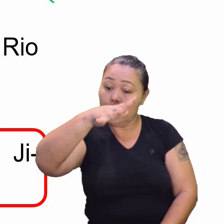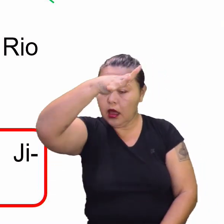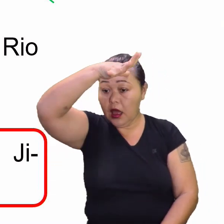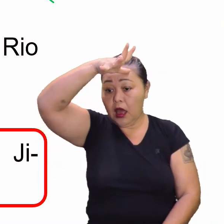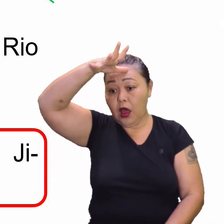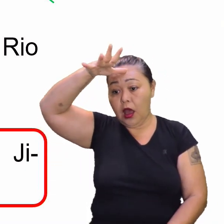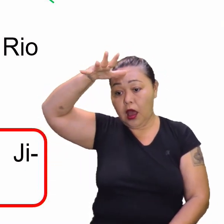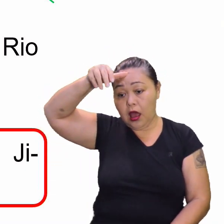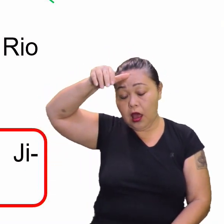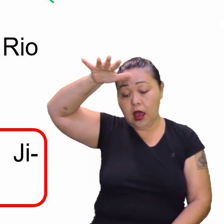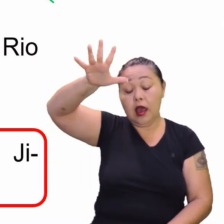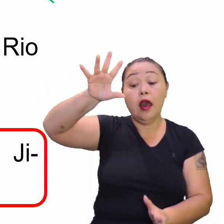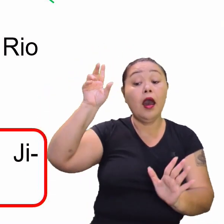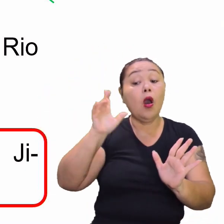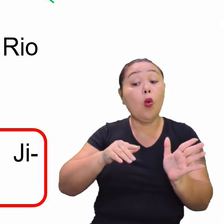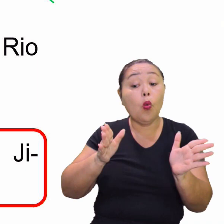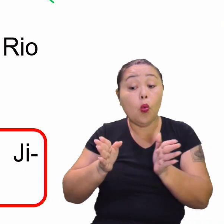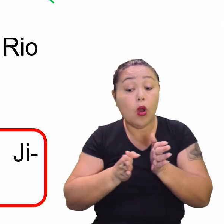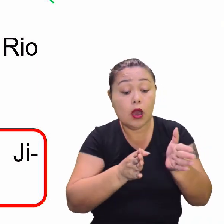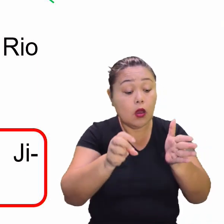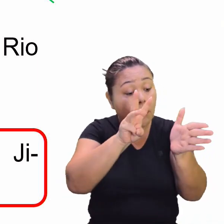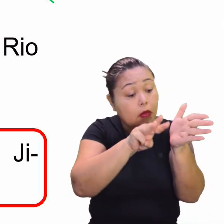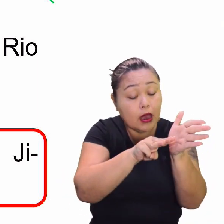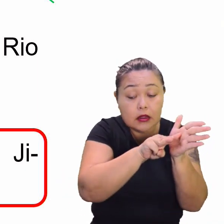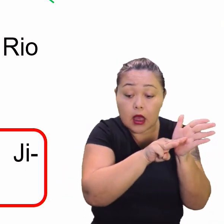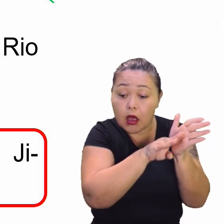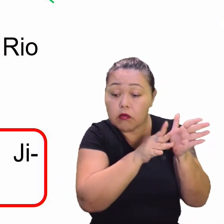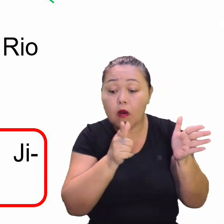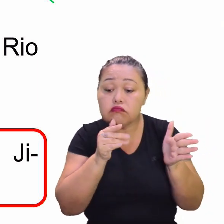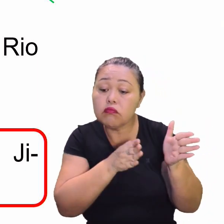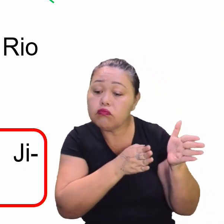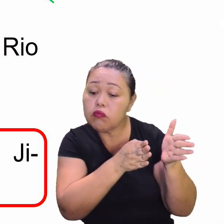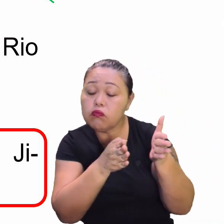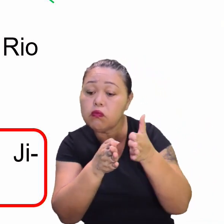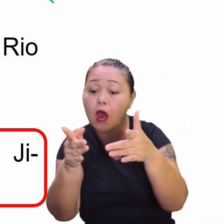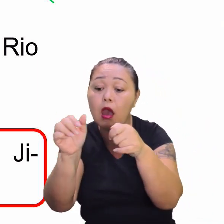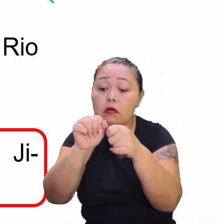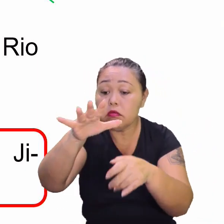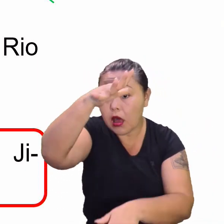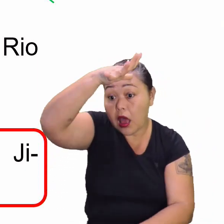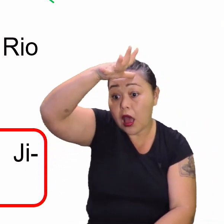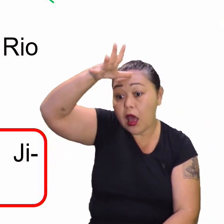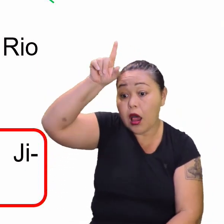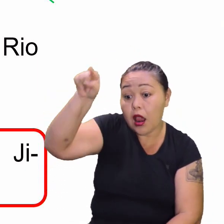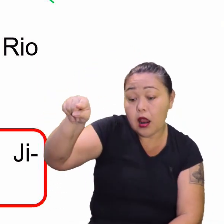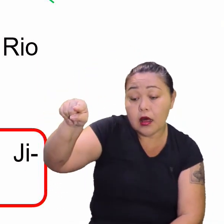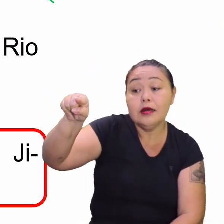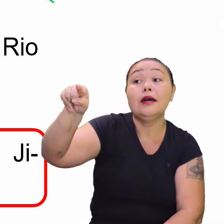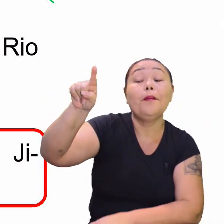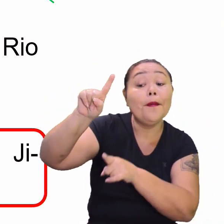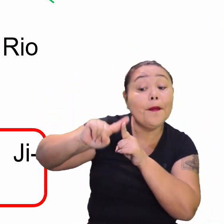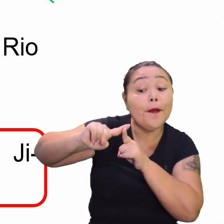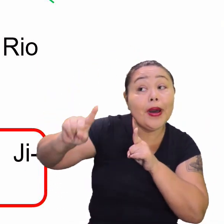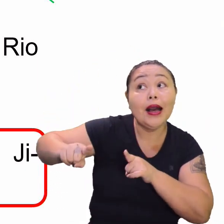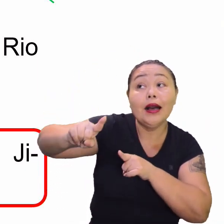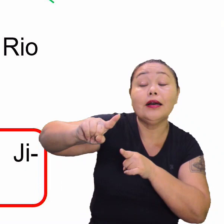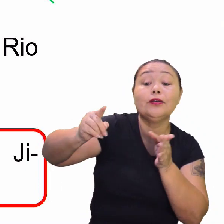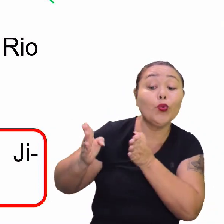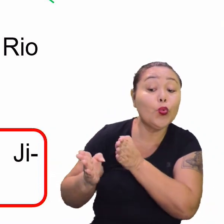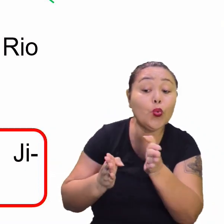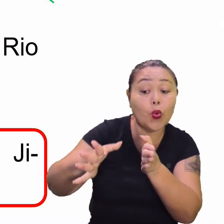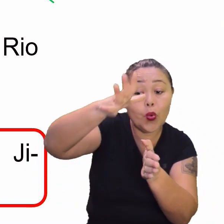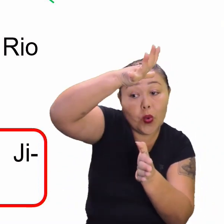Madeira deságua no rio Amazonas. Muito bem. Mas o rio Amazonas está No lá